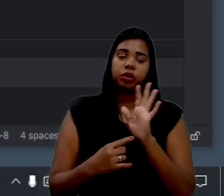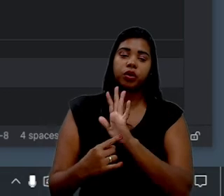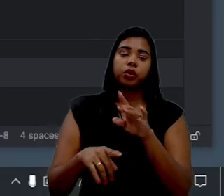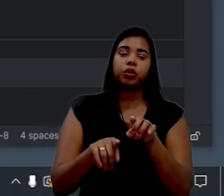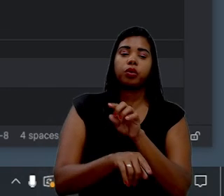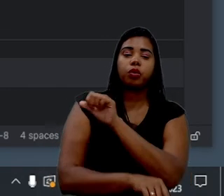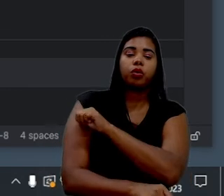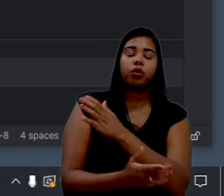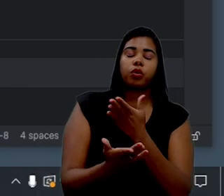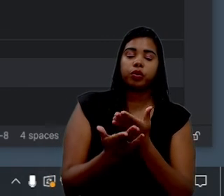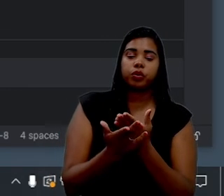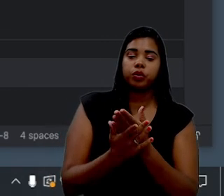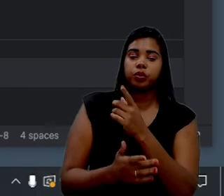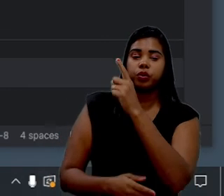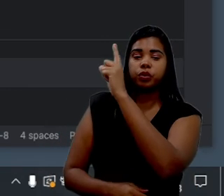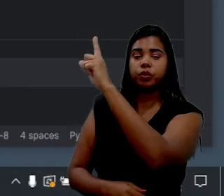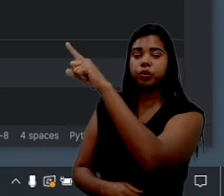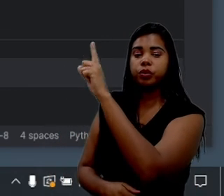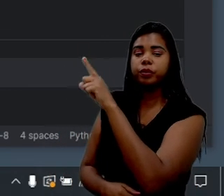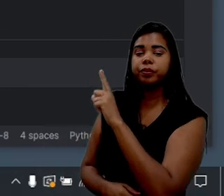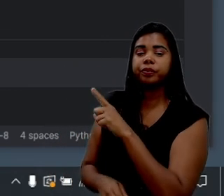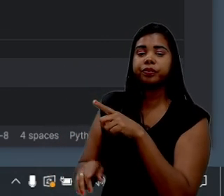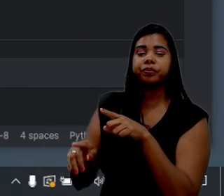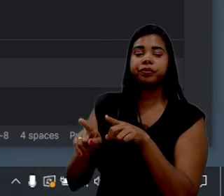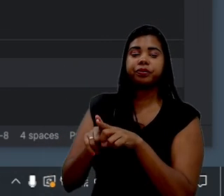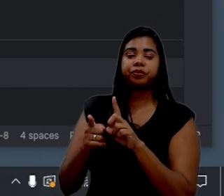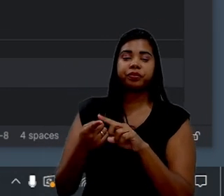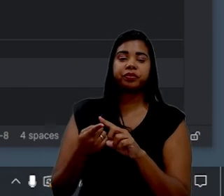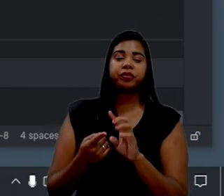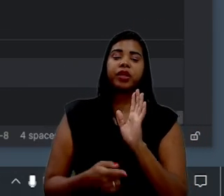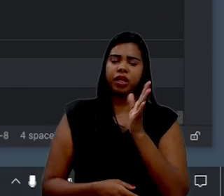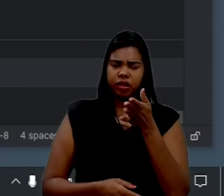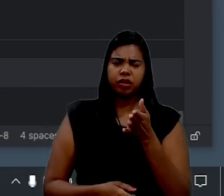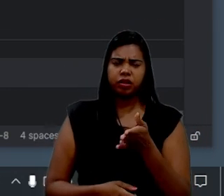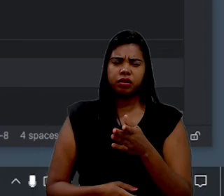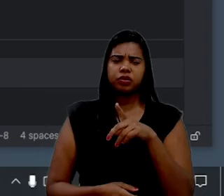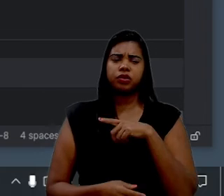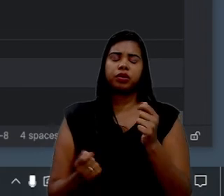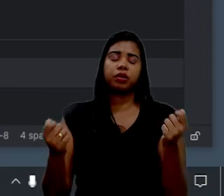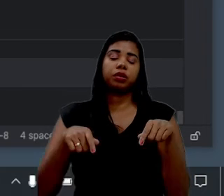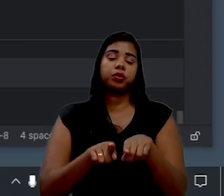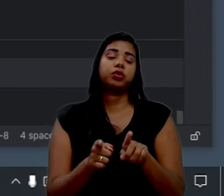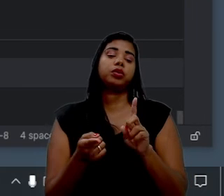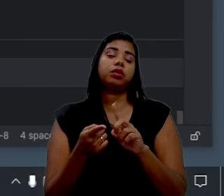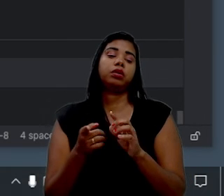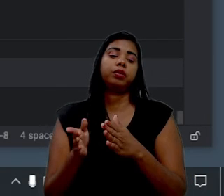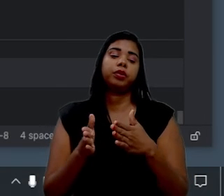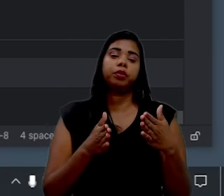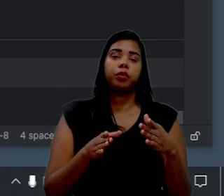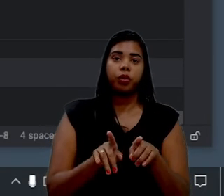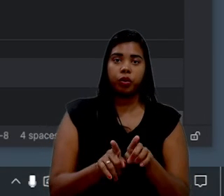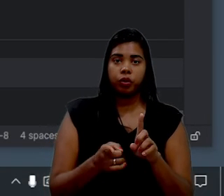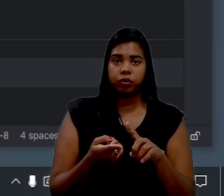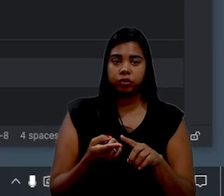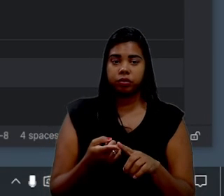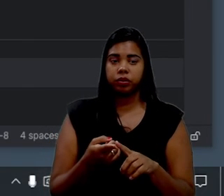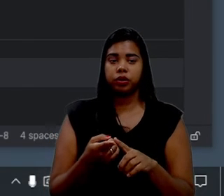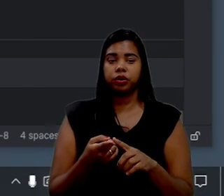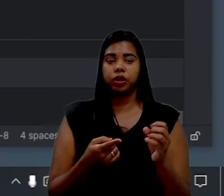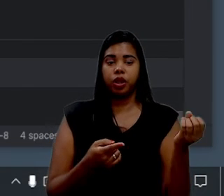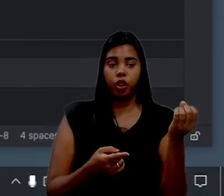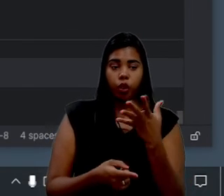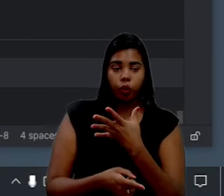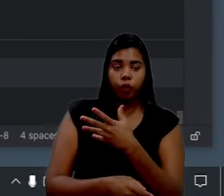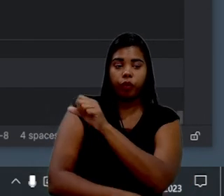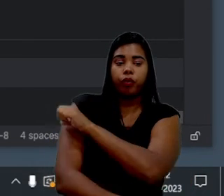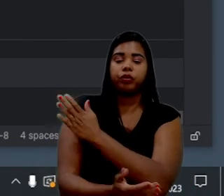e os campos os campos que já possuem lá no módulos, que tem um ID, né, tem um nome do estudante.